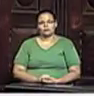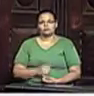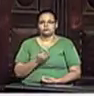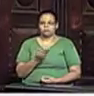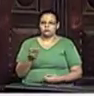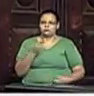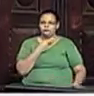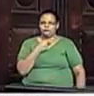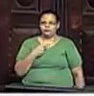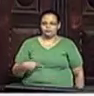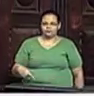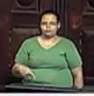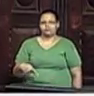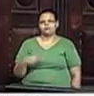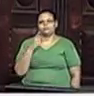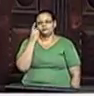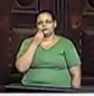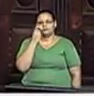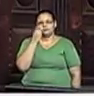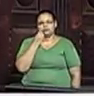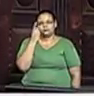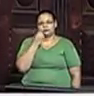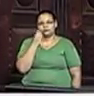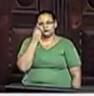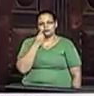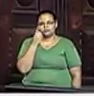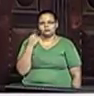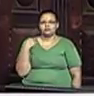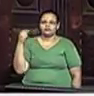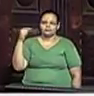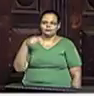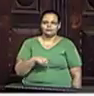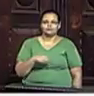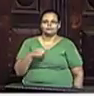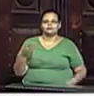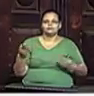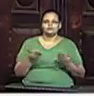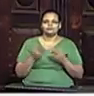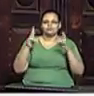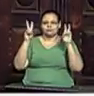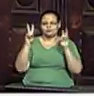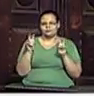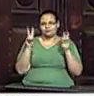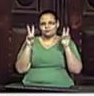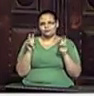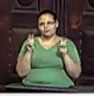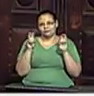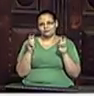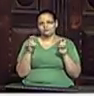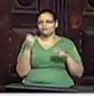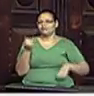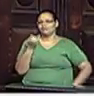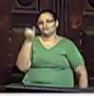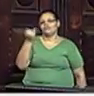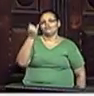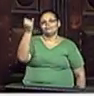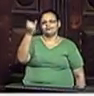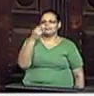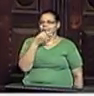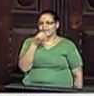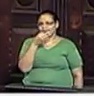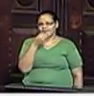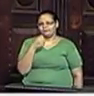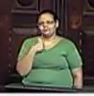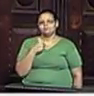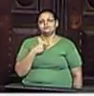Senhora Presidente, senhoras e senhores deputados, eu vim aqui tratar hoje de um tema fundamental, na minha